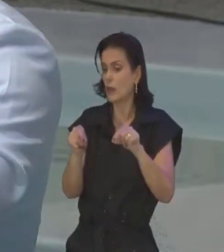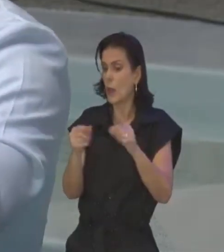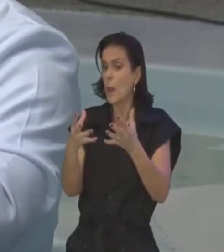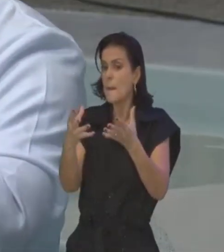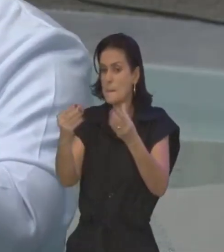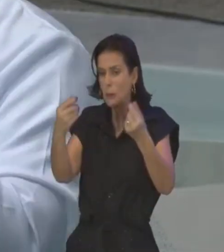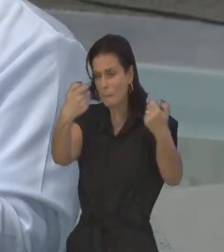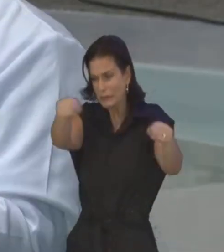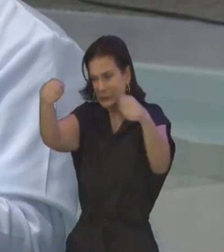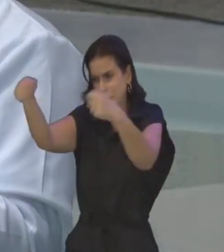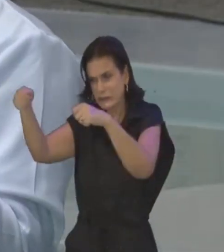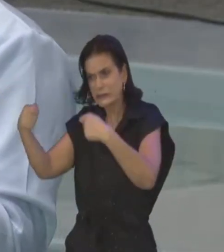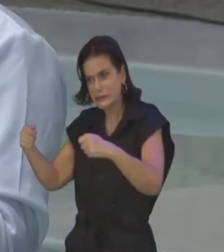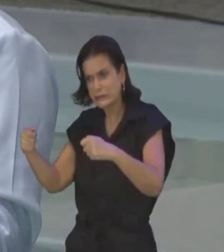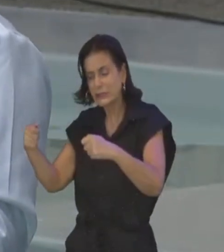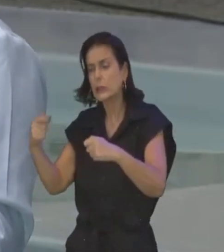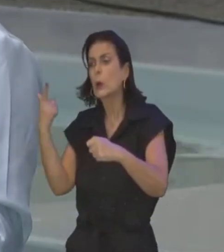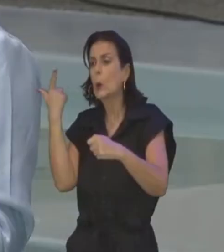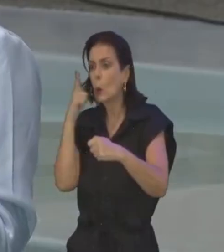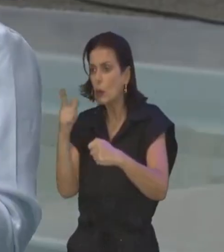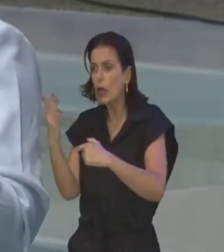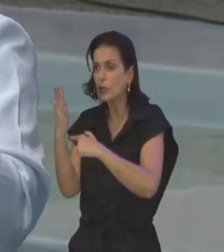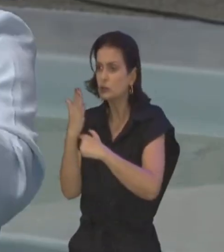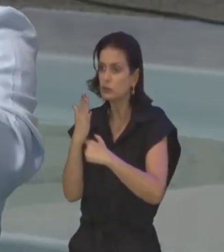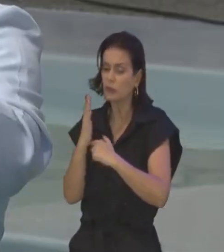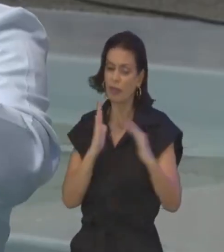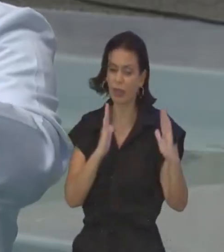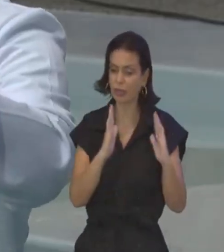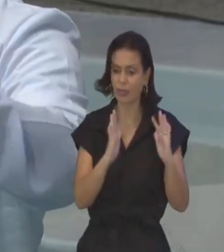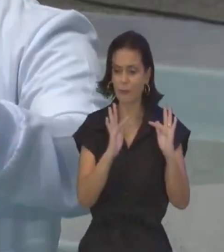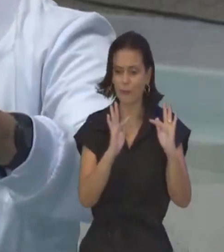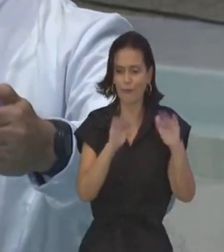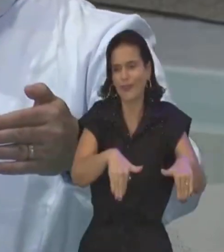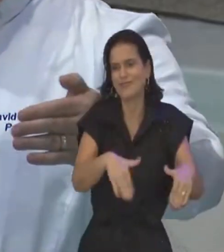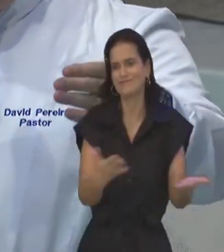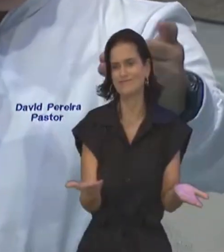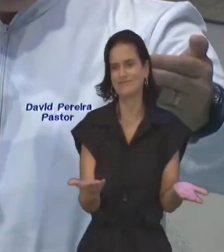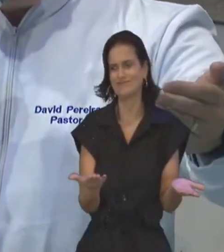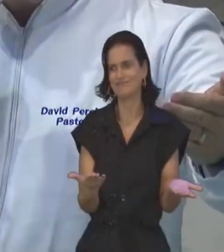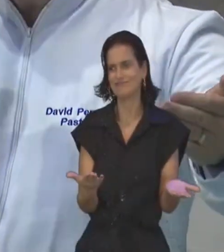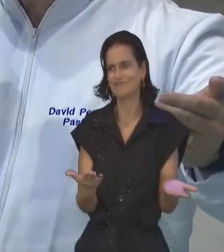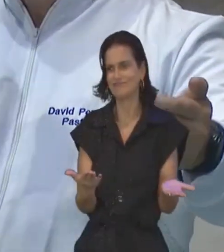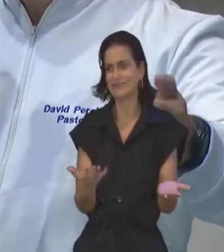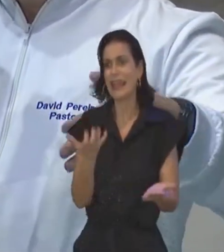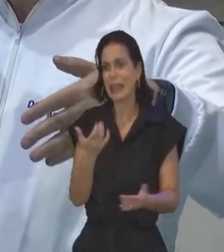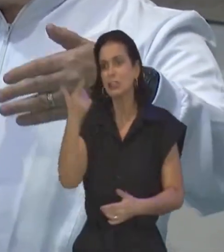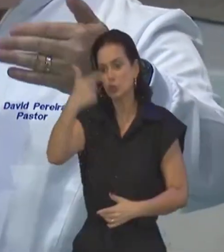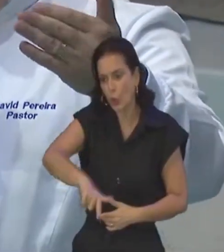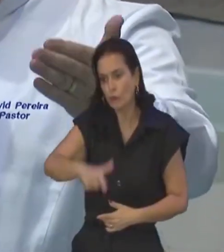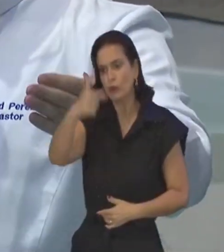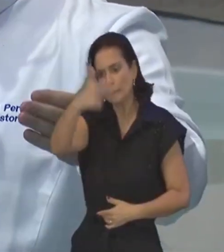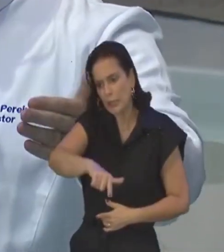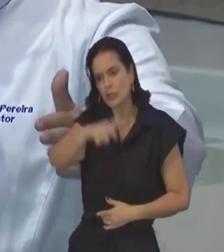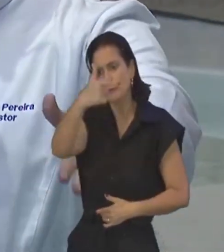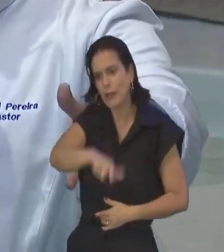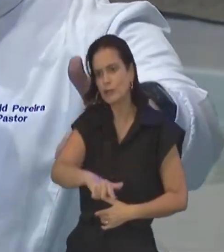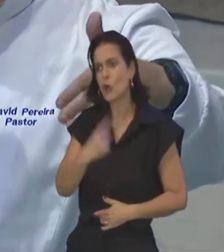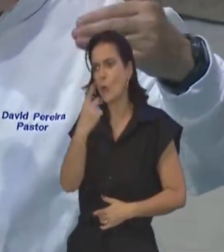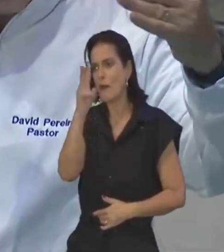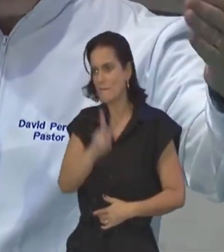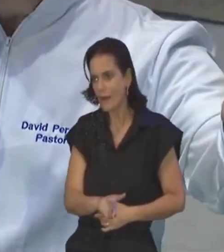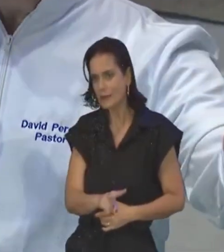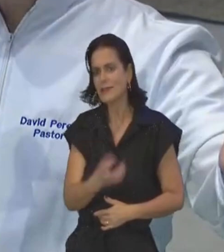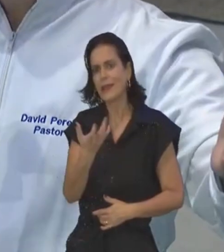muitas necessidades que são supridas, elas são temporais. Nós fazemos e logo queremos repetir, nós fazemos uma vez e